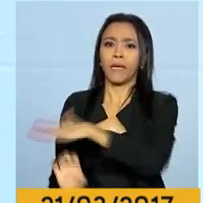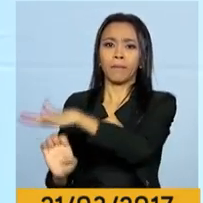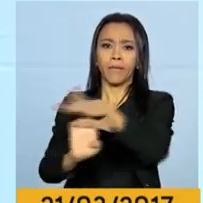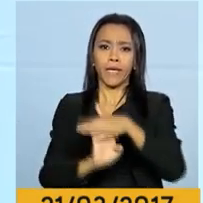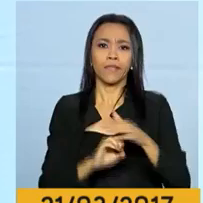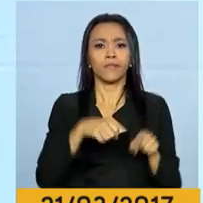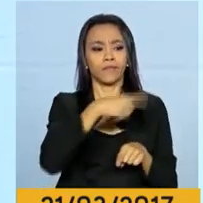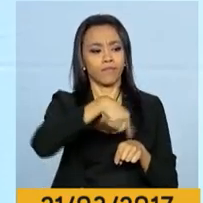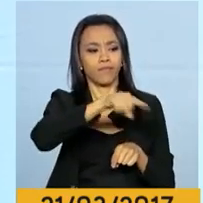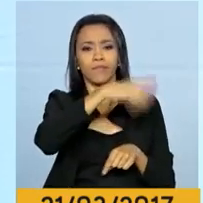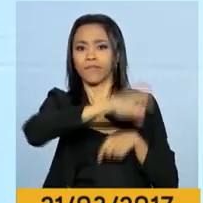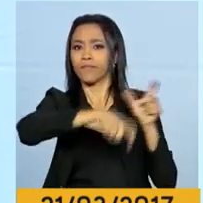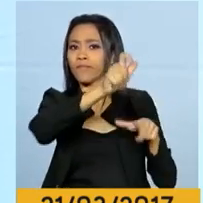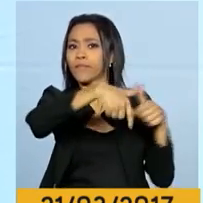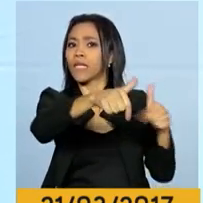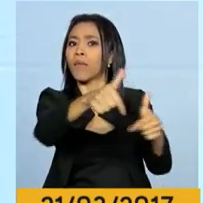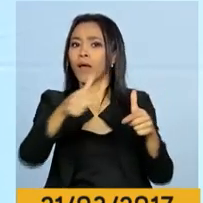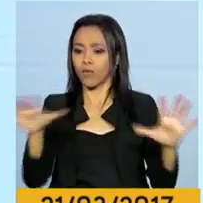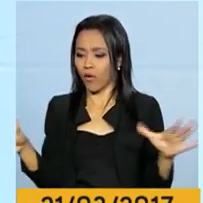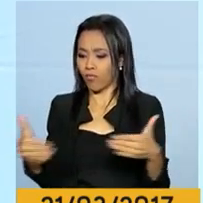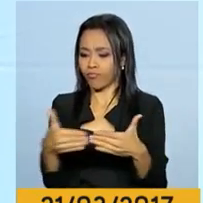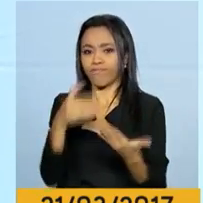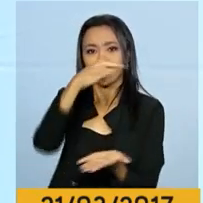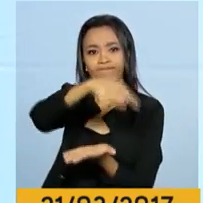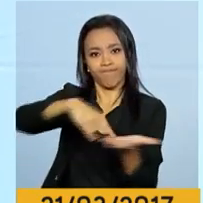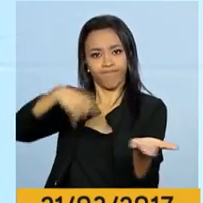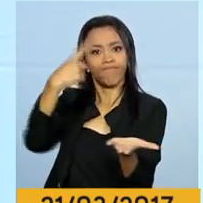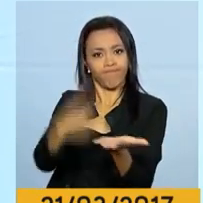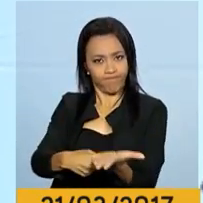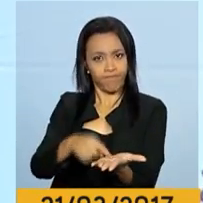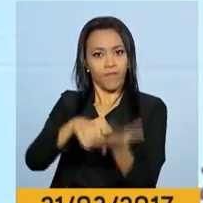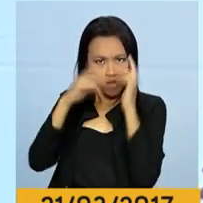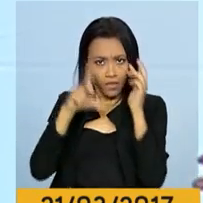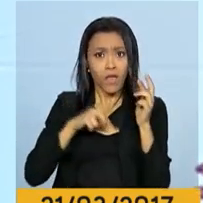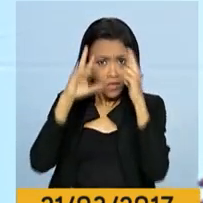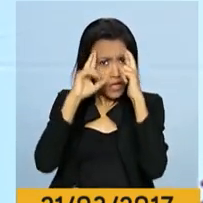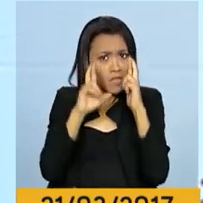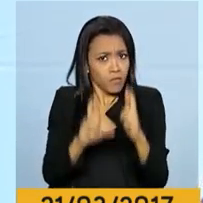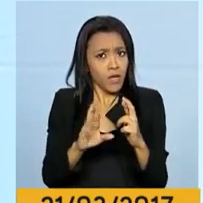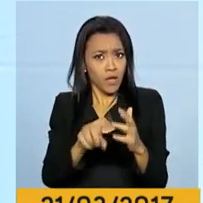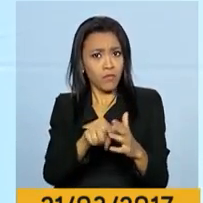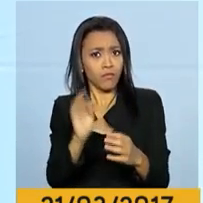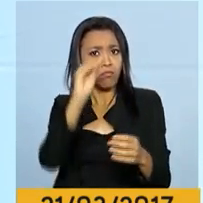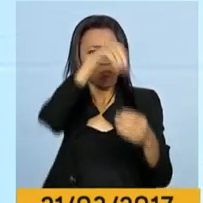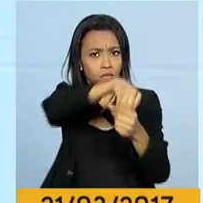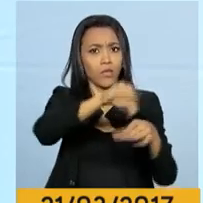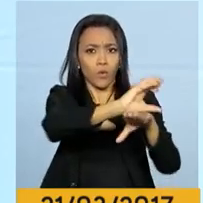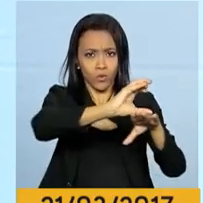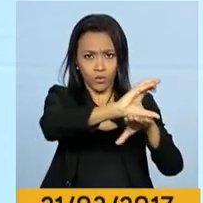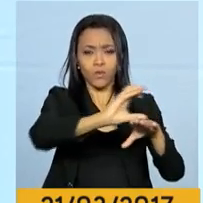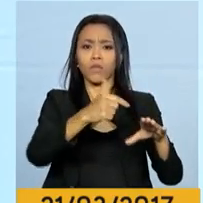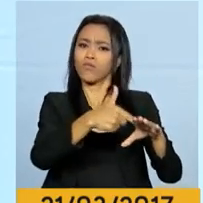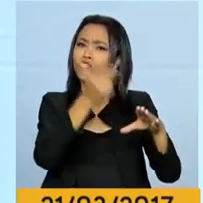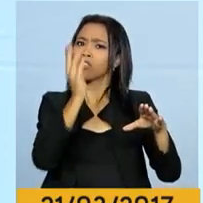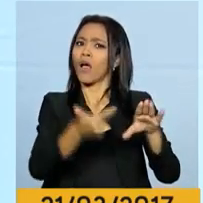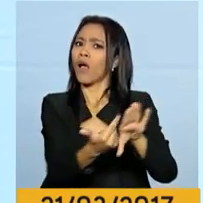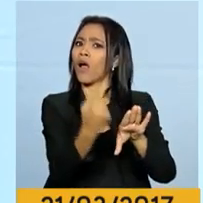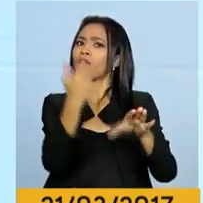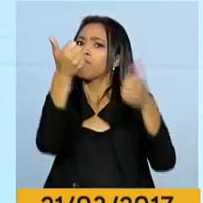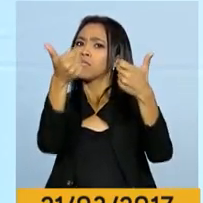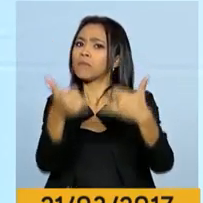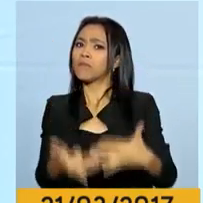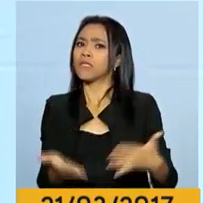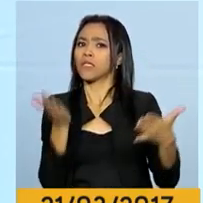do empresariado sobre o trabalhador. Ora bem, já há uma previsão constitucional. É, evidentemente que